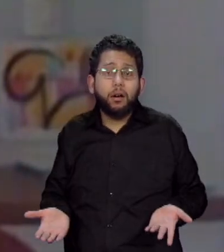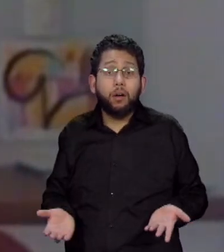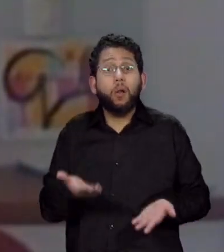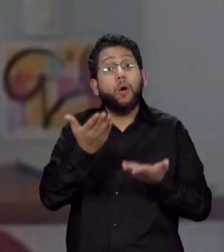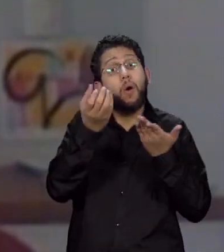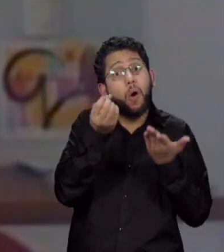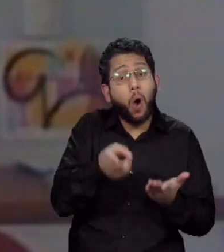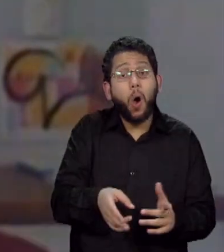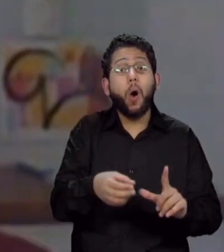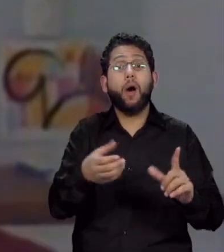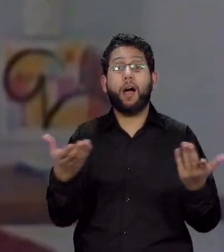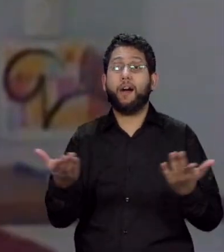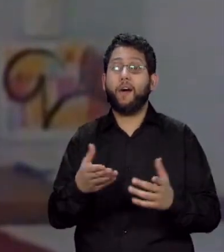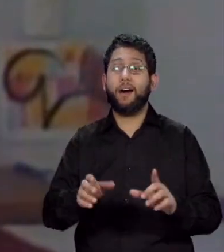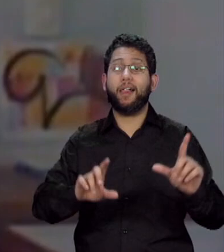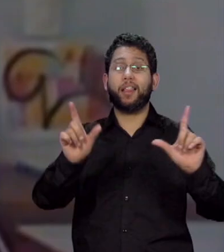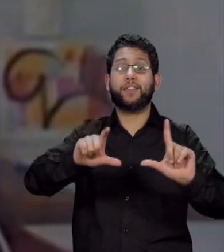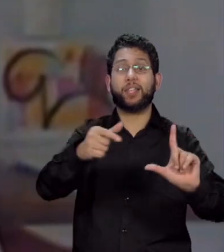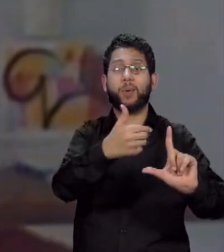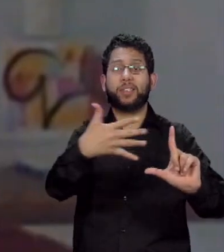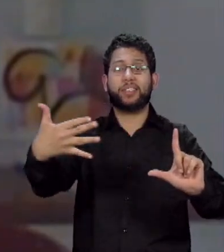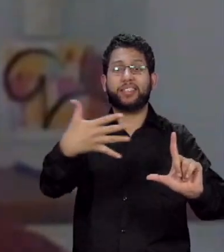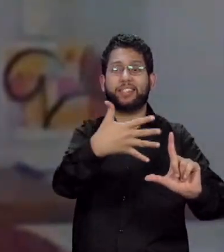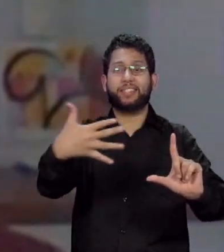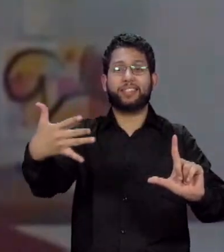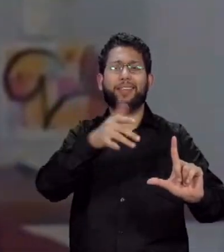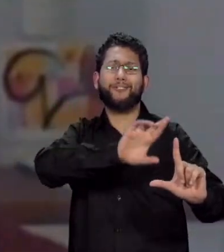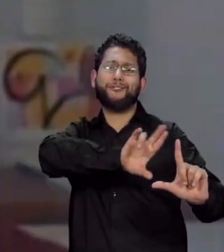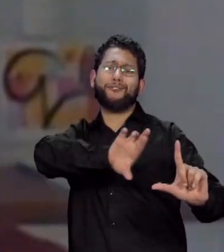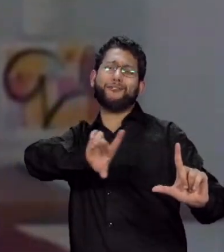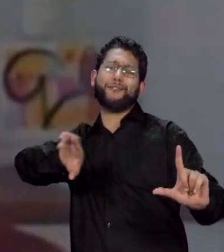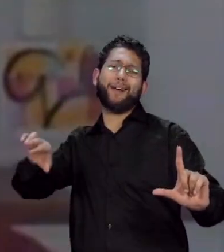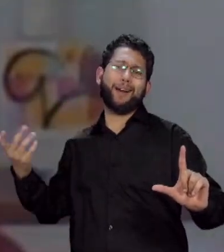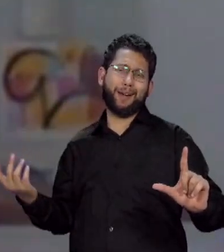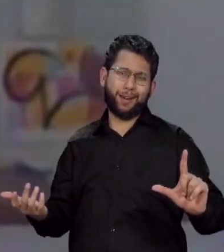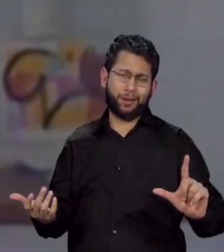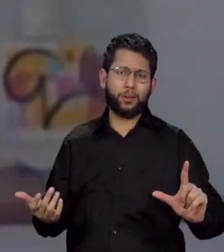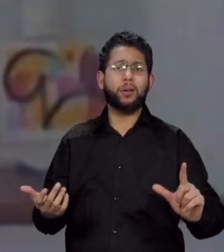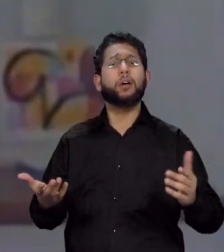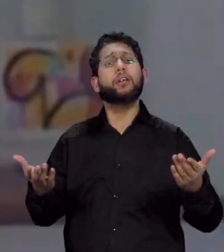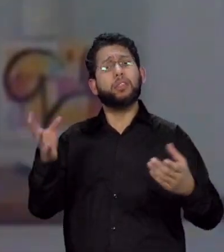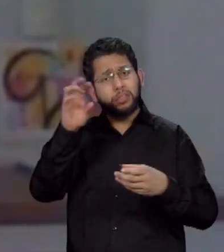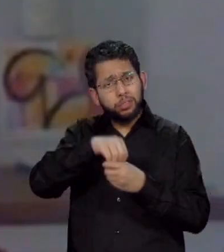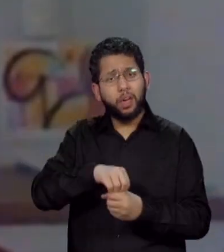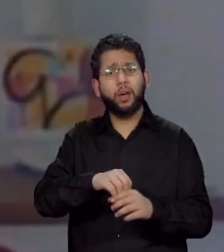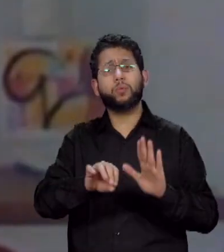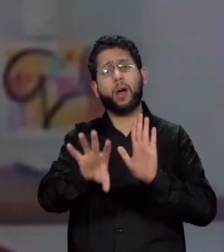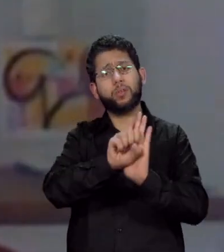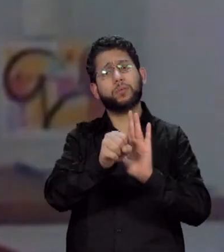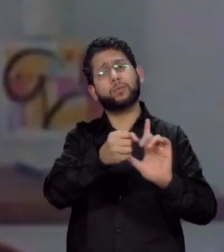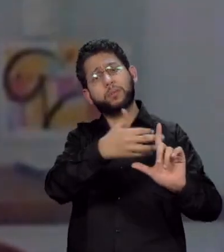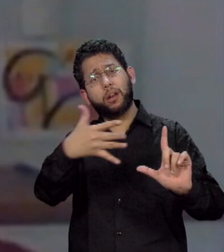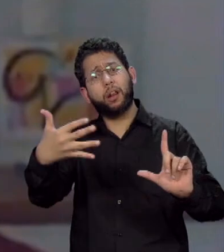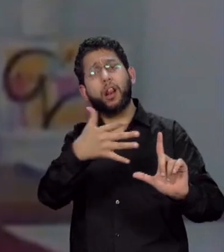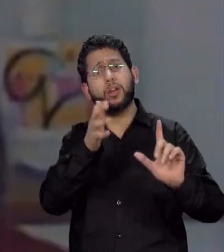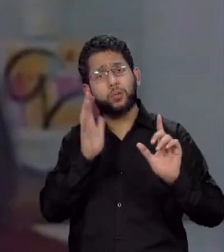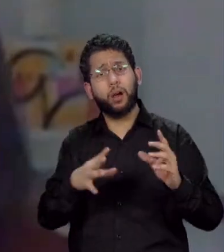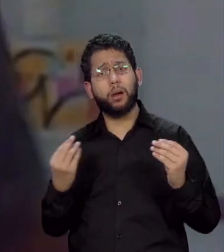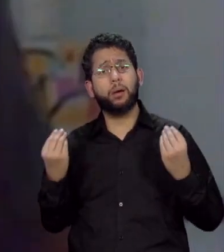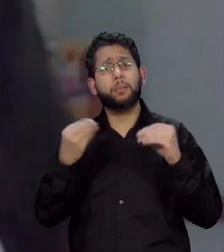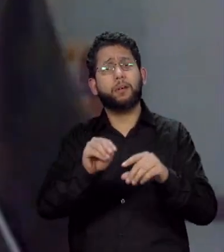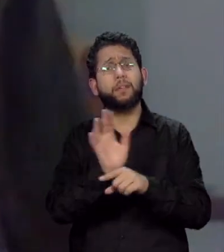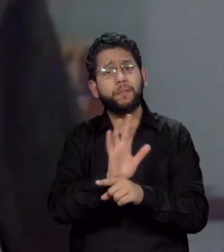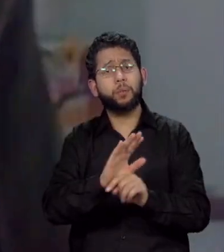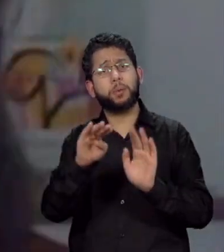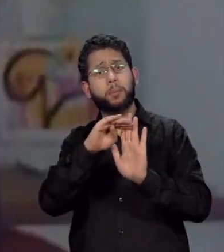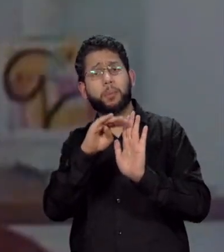de streaming, né? Já vinha numa ascensão esse consumo do audiovisual através dessas plataformas